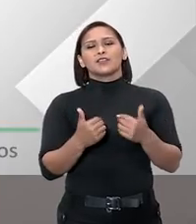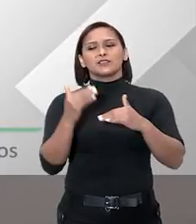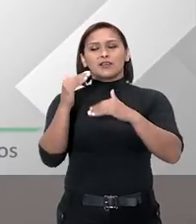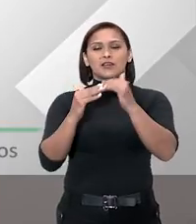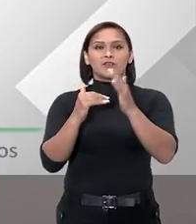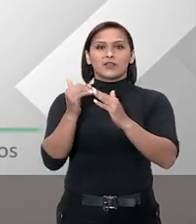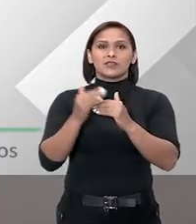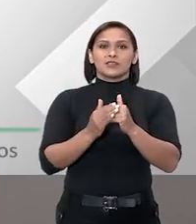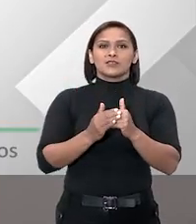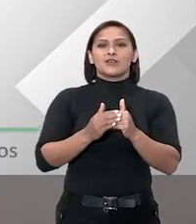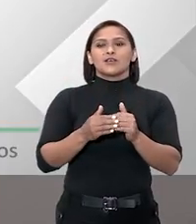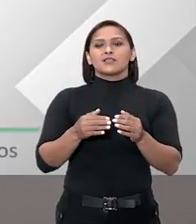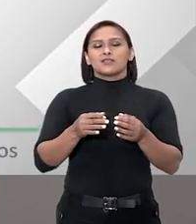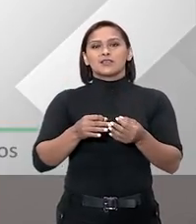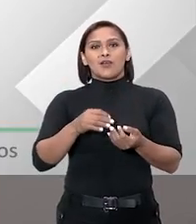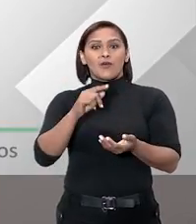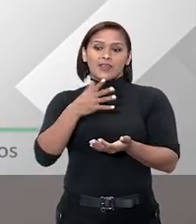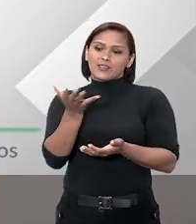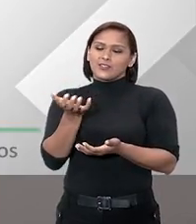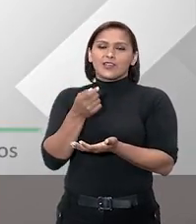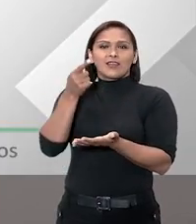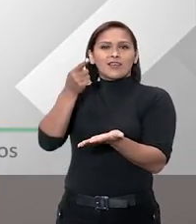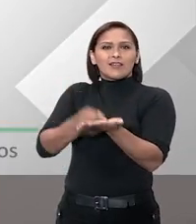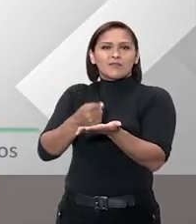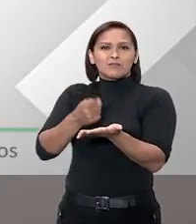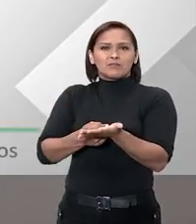devida qualificação, querendo aplicar